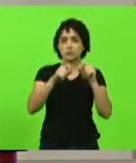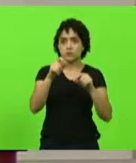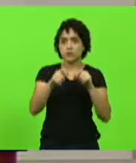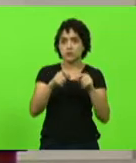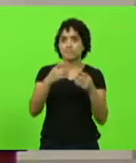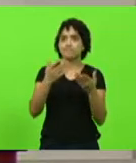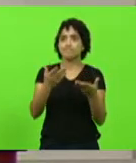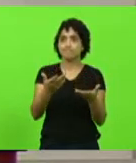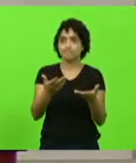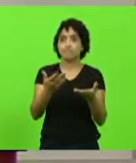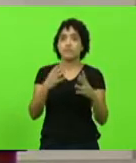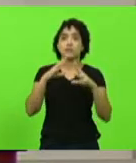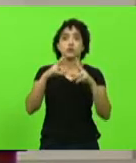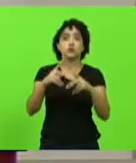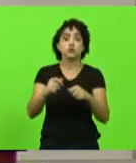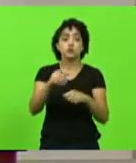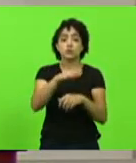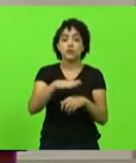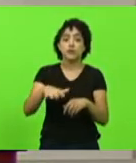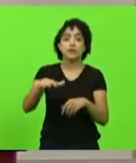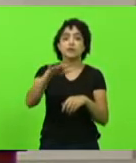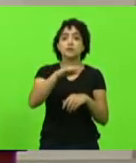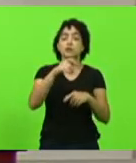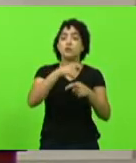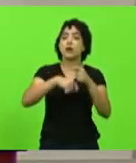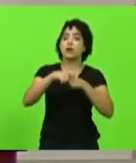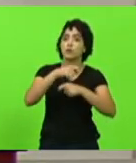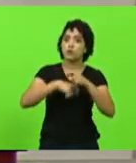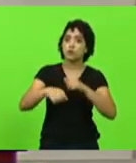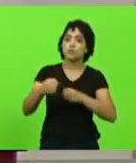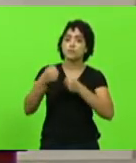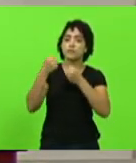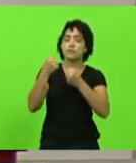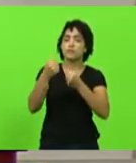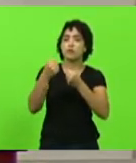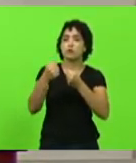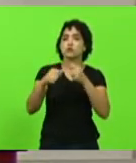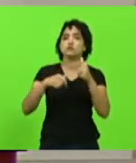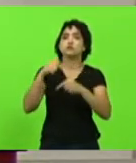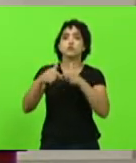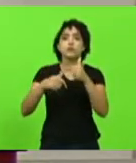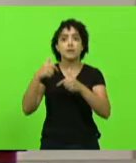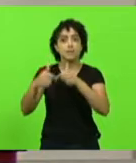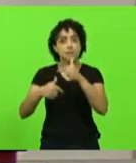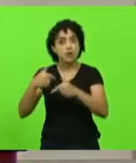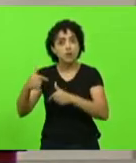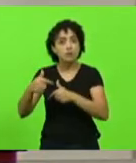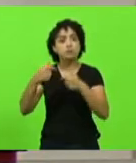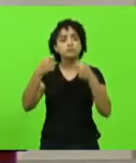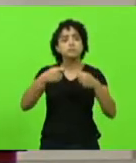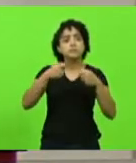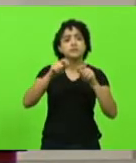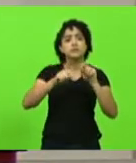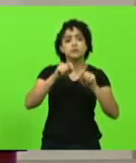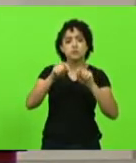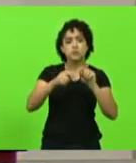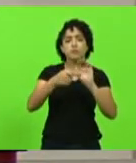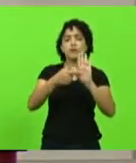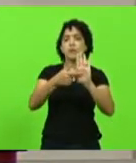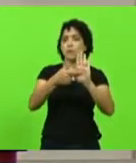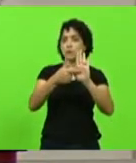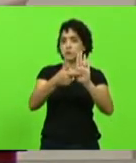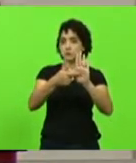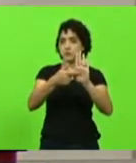né, de toda a região, a economia pujante, o trabalho que é feito, as nossas necessidades em termos